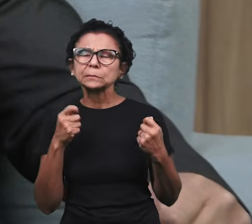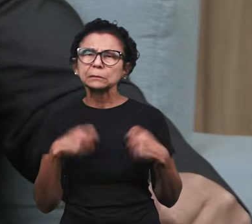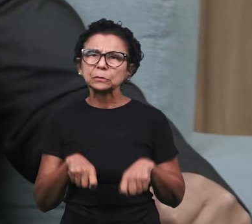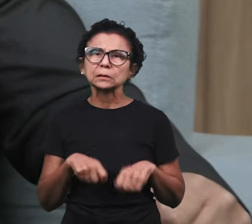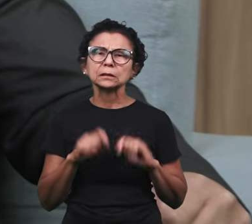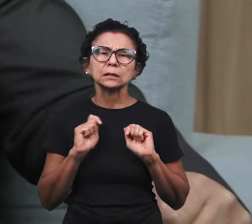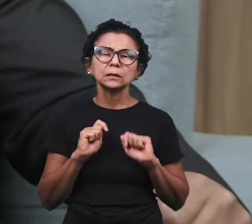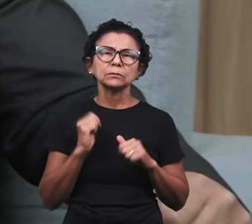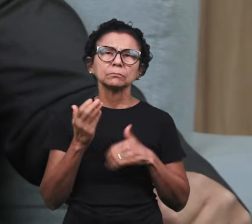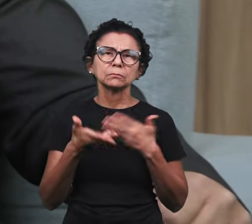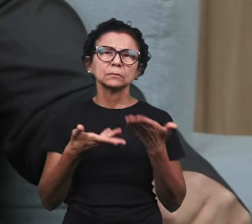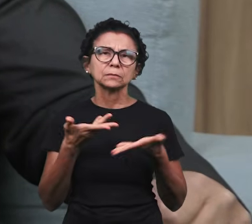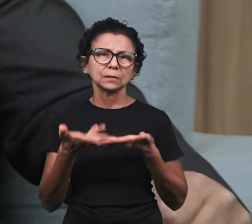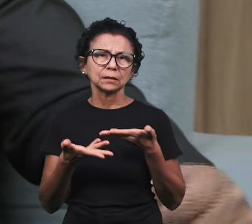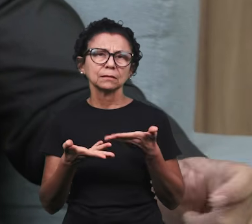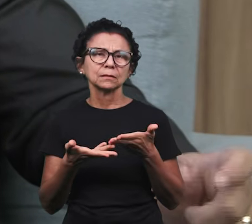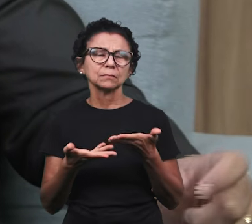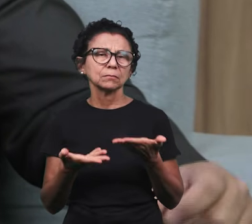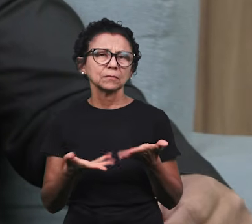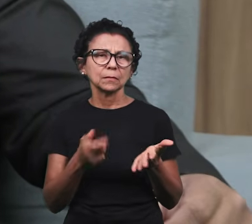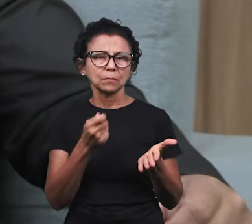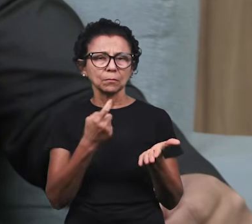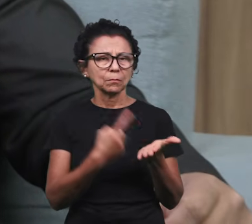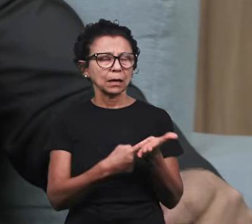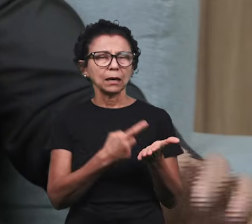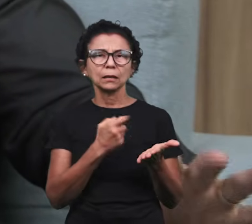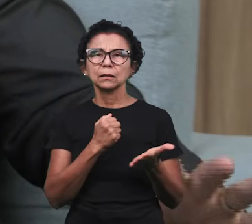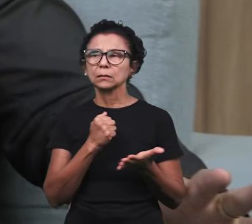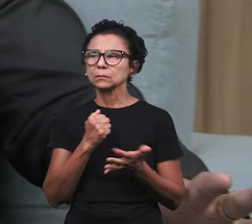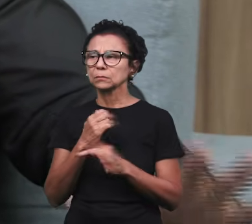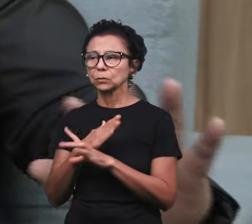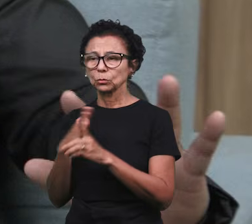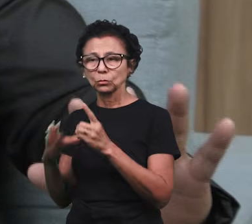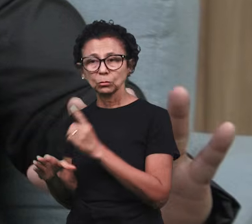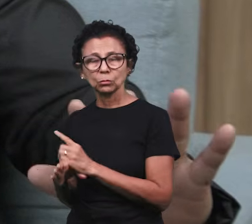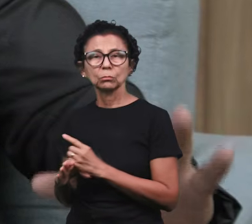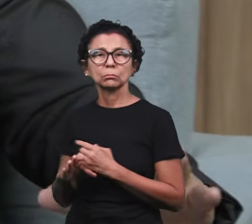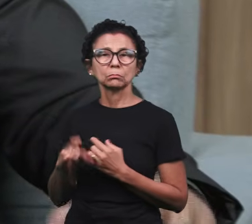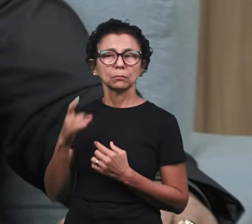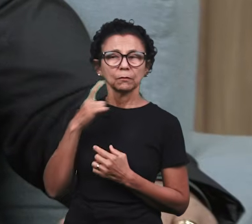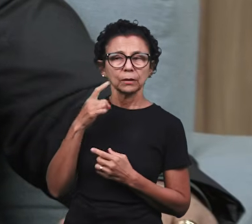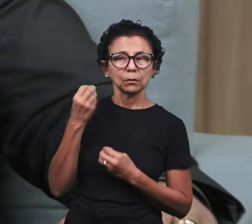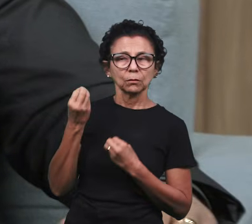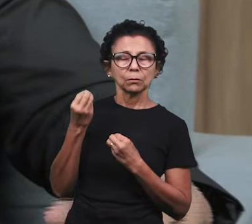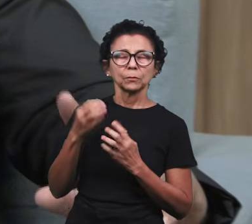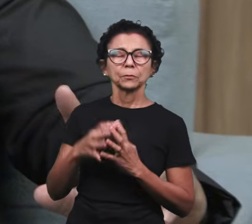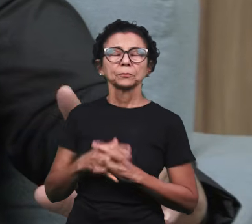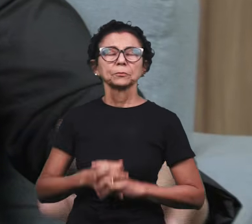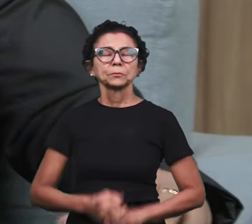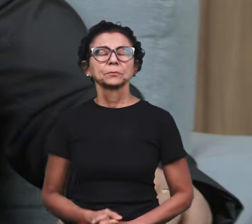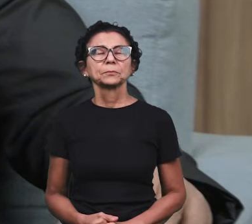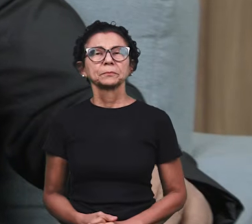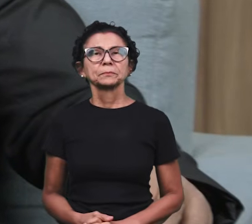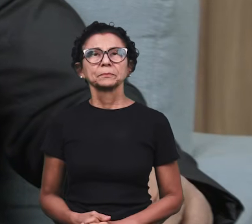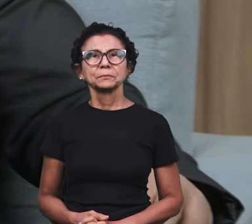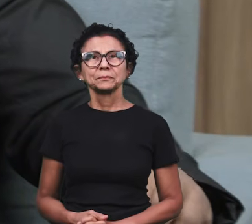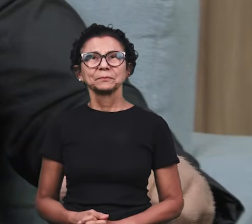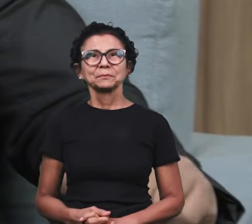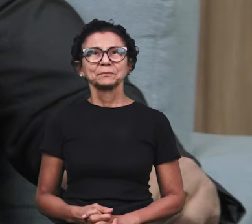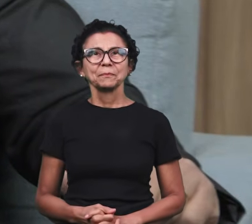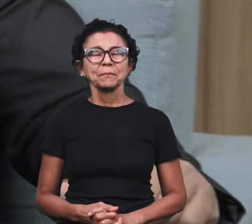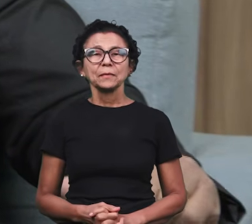de assistência lá e agenda um culto. Faz um primeiro culto, vê como é que vai ser. Aí você vai ver que eles